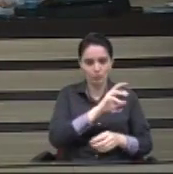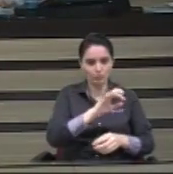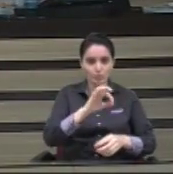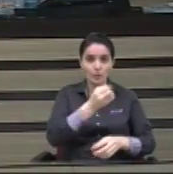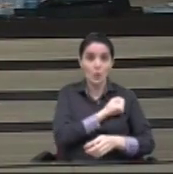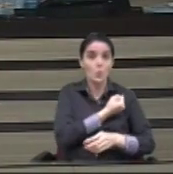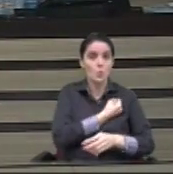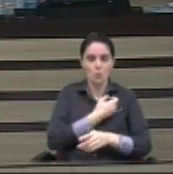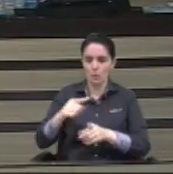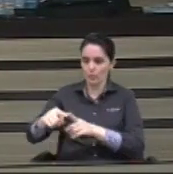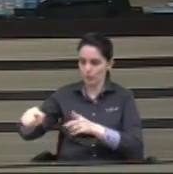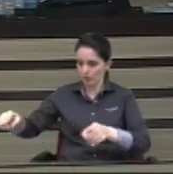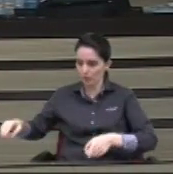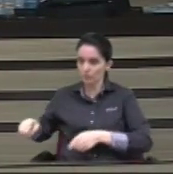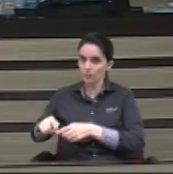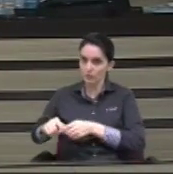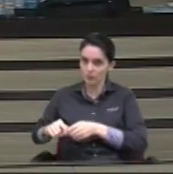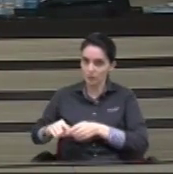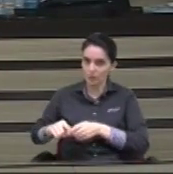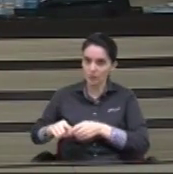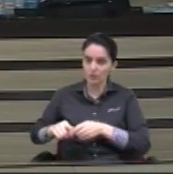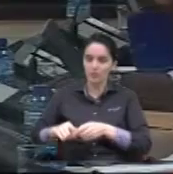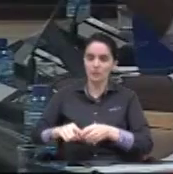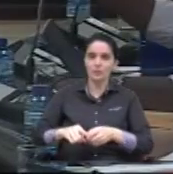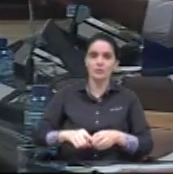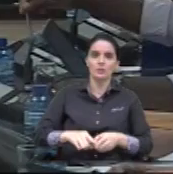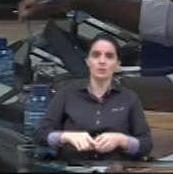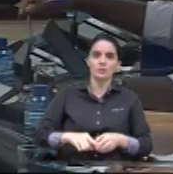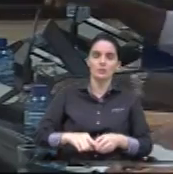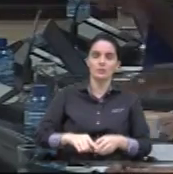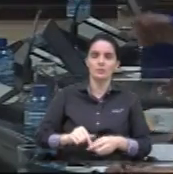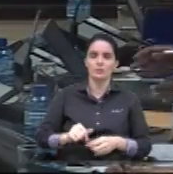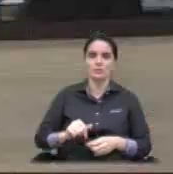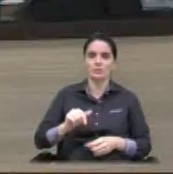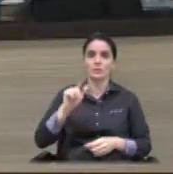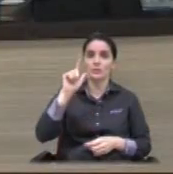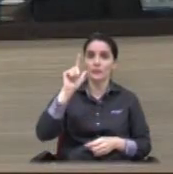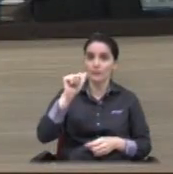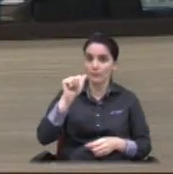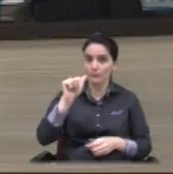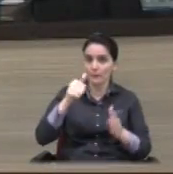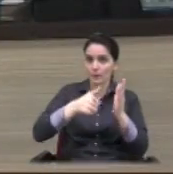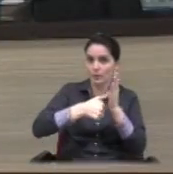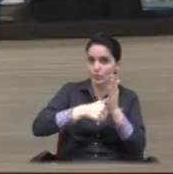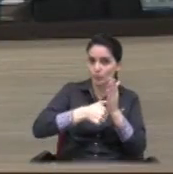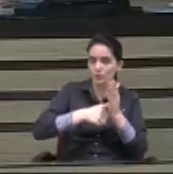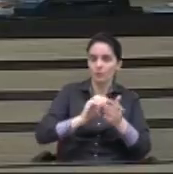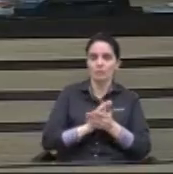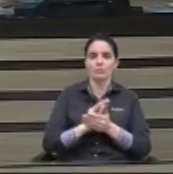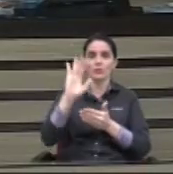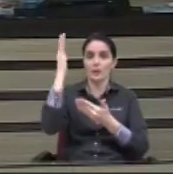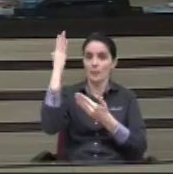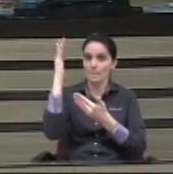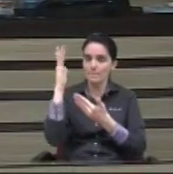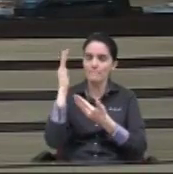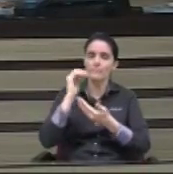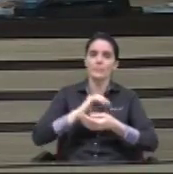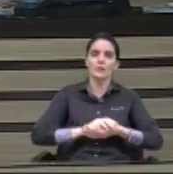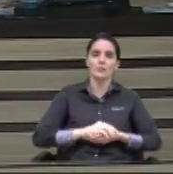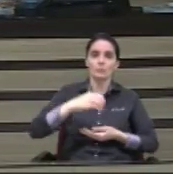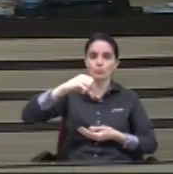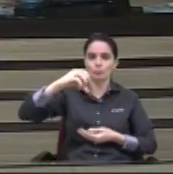gabinete, a tecla entra e depois colocar a sua digital. Moção de aplausos